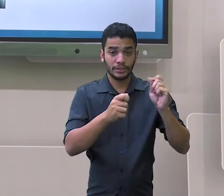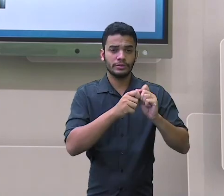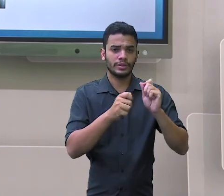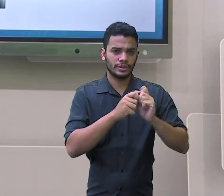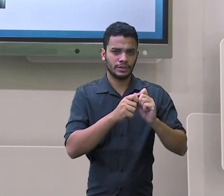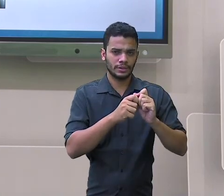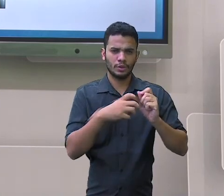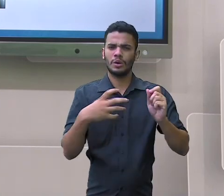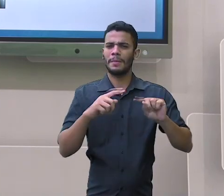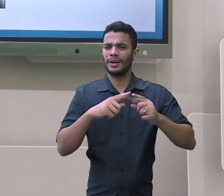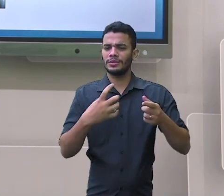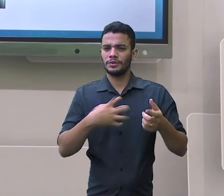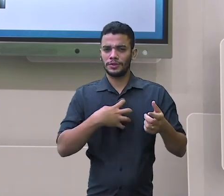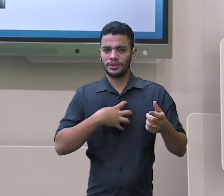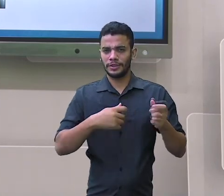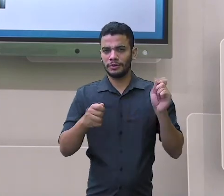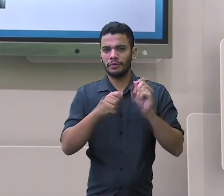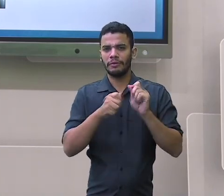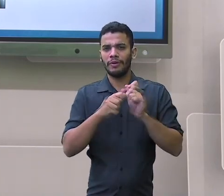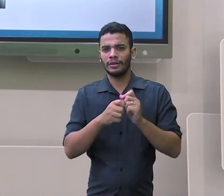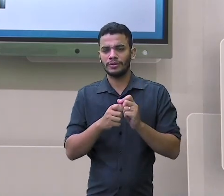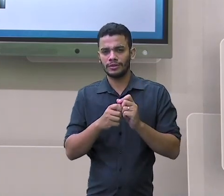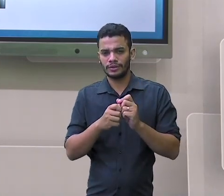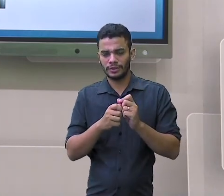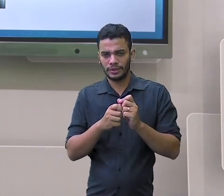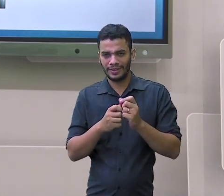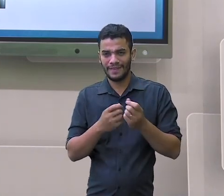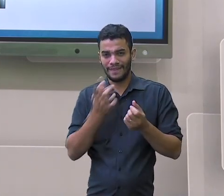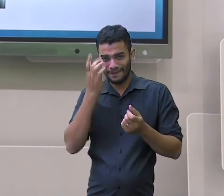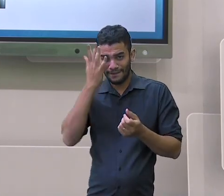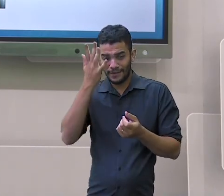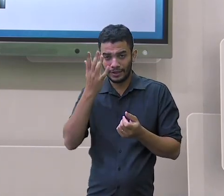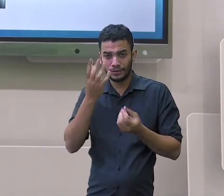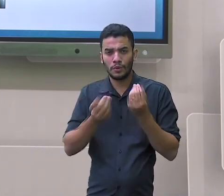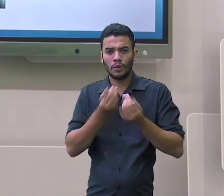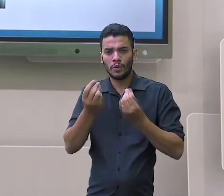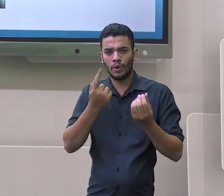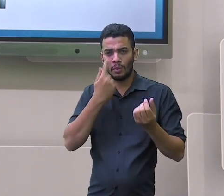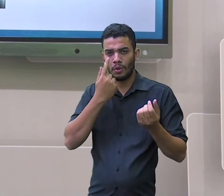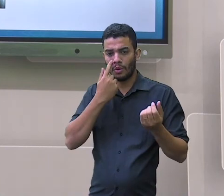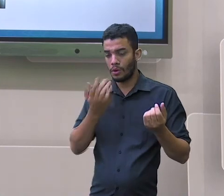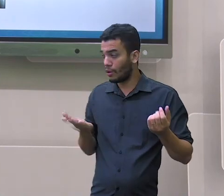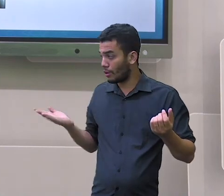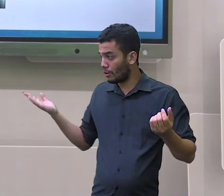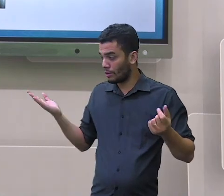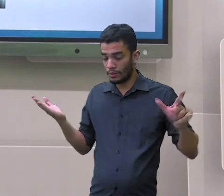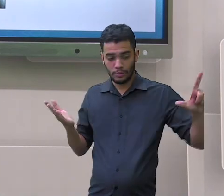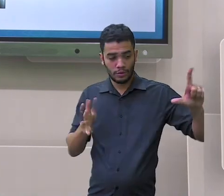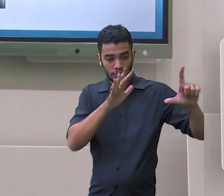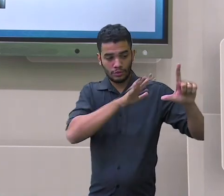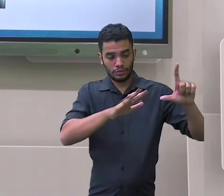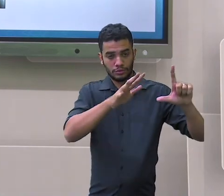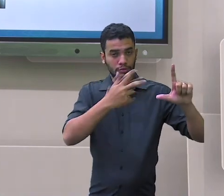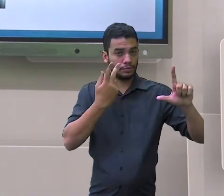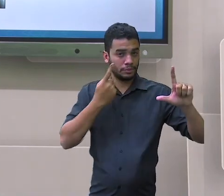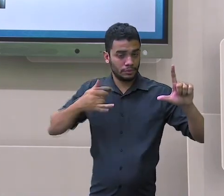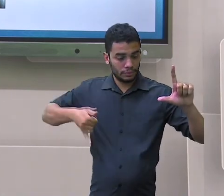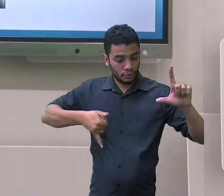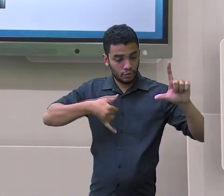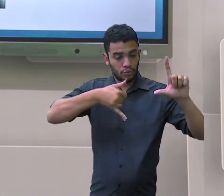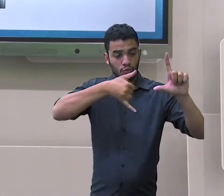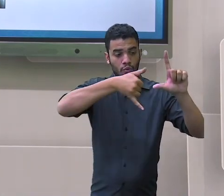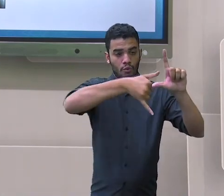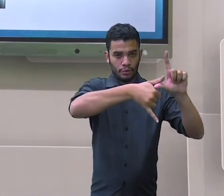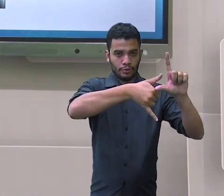ó, na tela um QR Code. Então, aponte a câmera do seu celular, aí no canto da